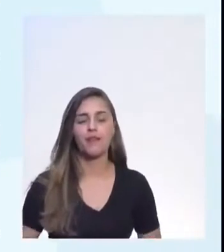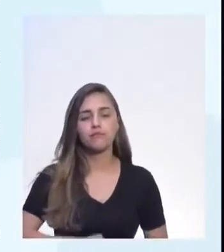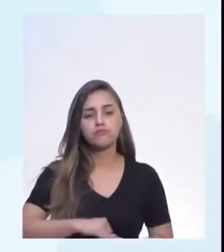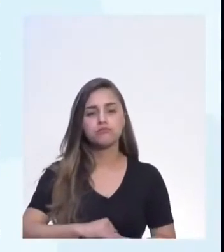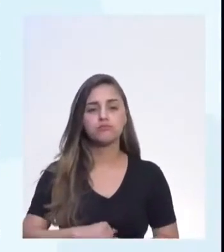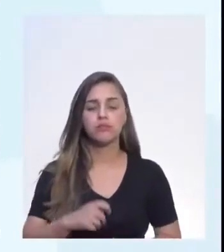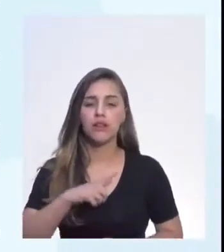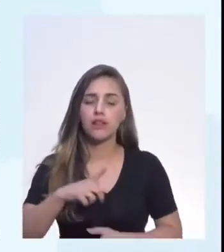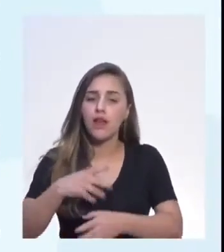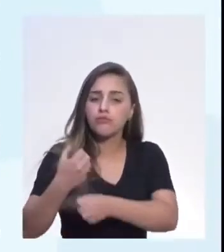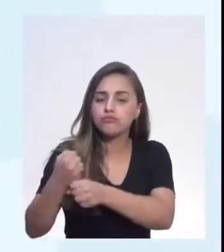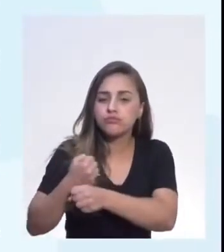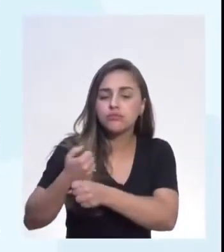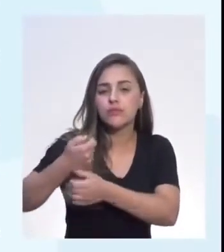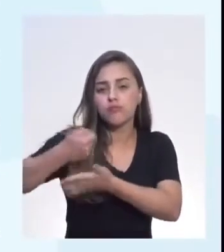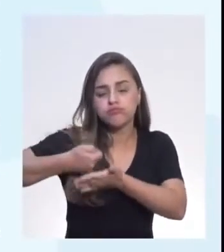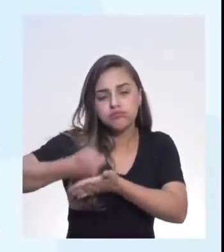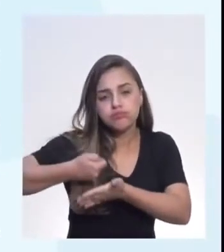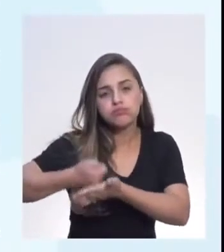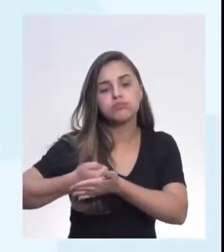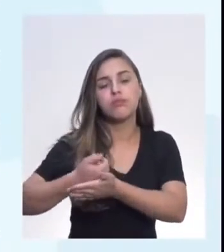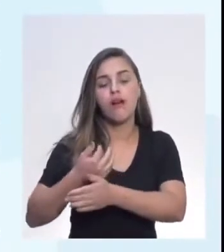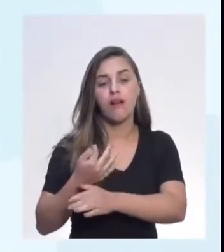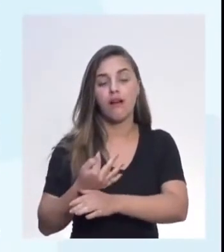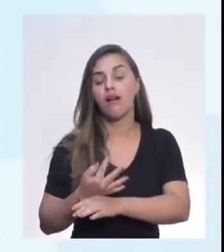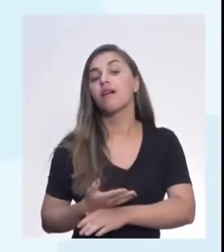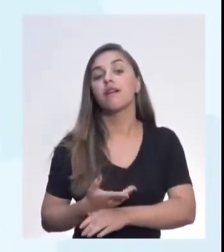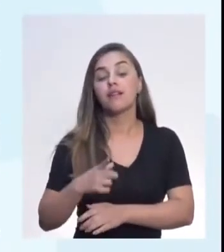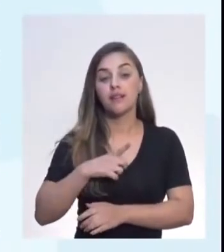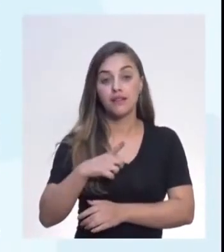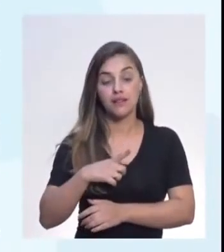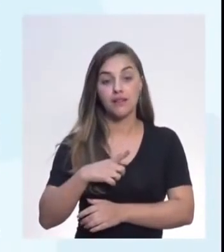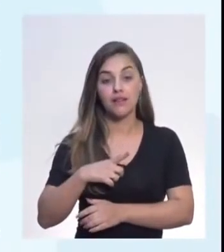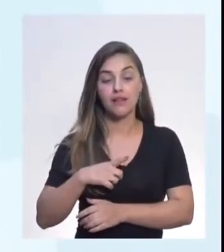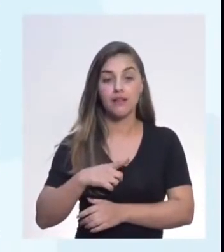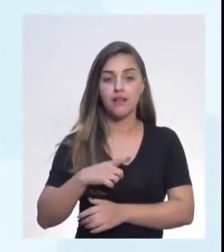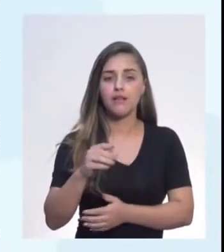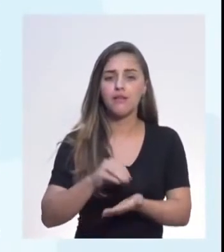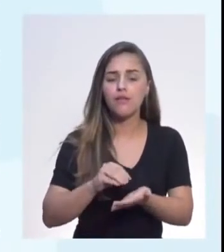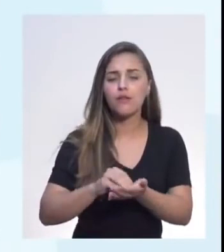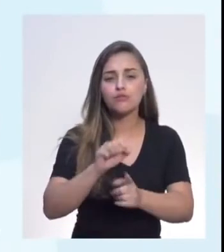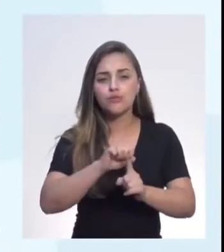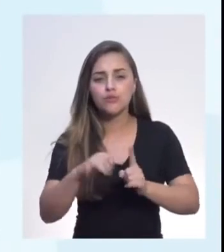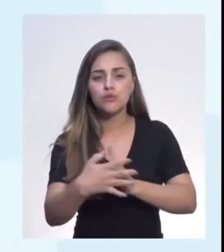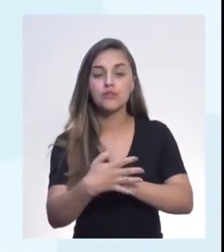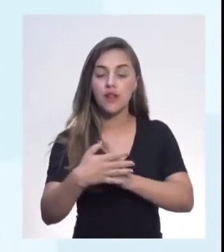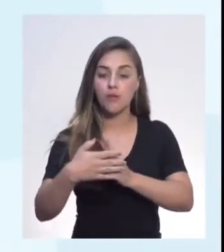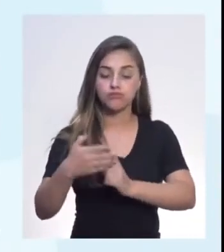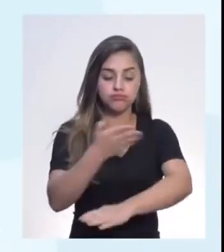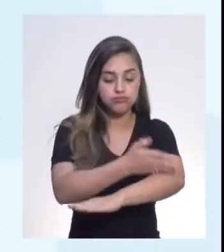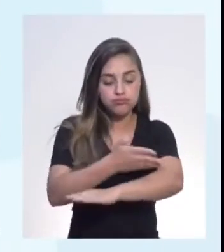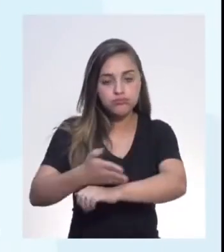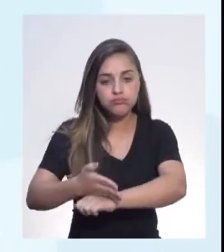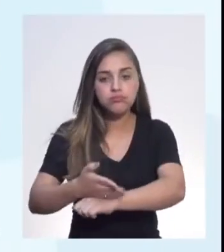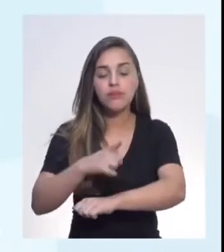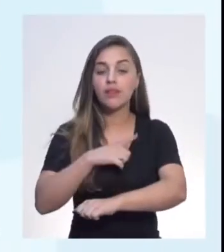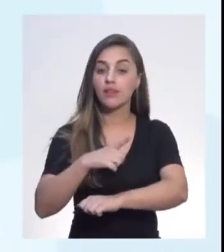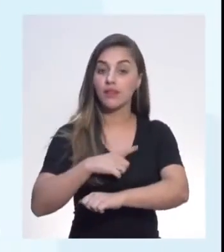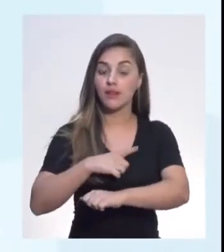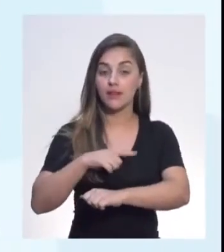os anos de trabalho forçado e a falta de inclusão social depois desse período, né? Entender que se a maioria das pessoas